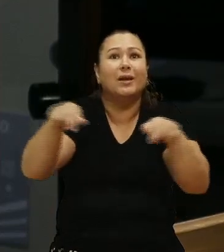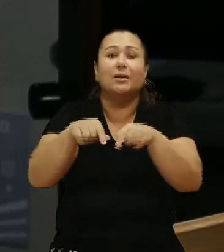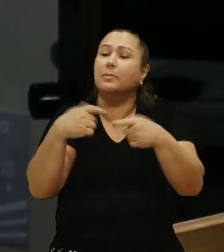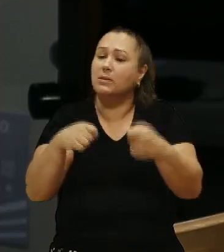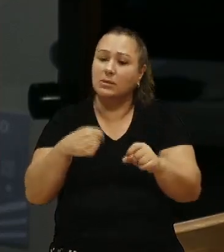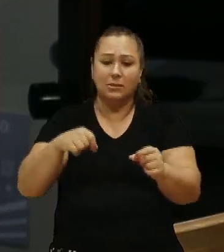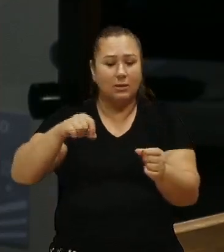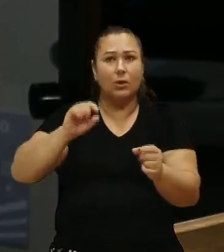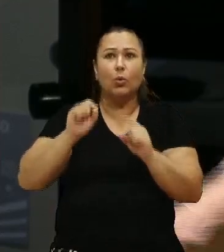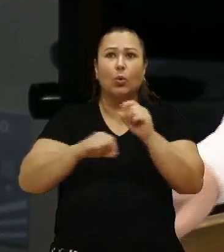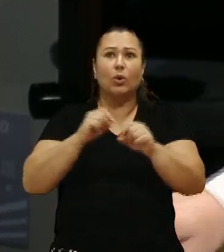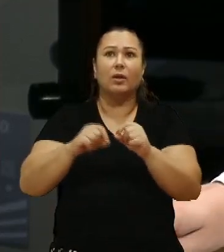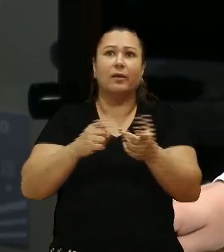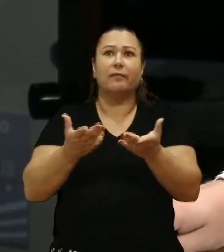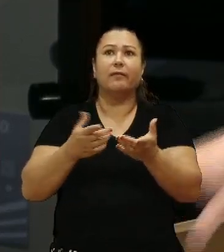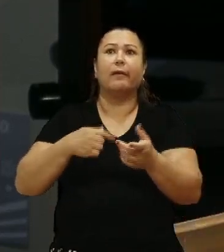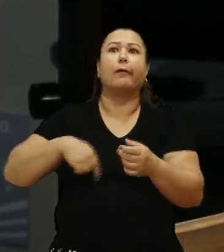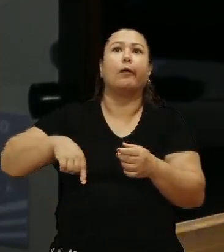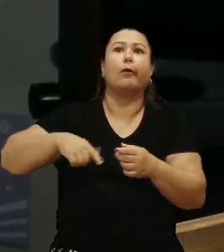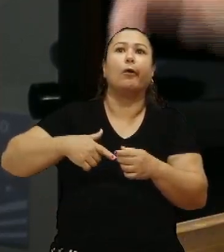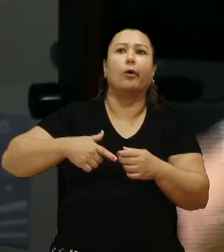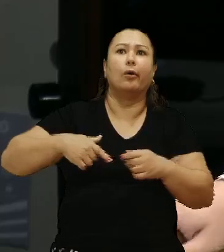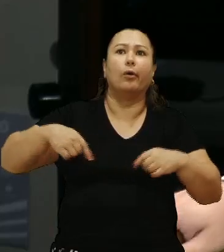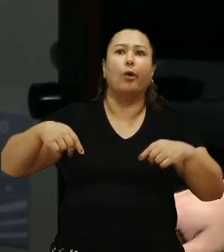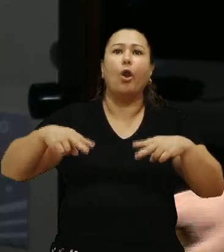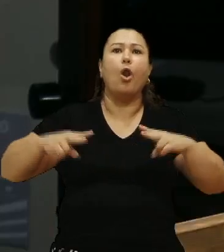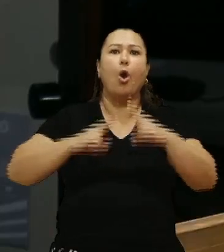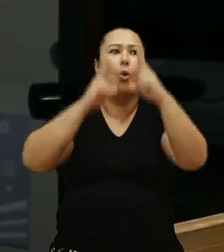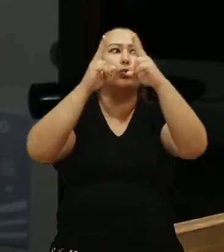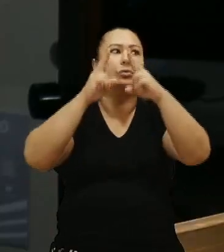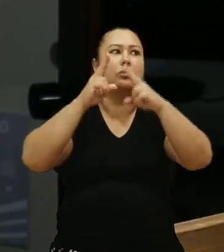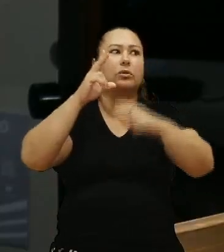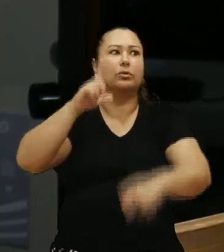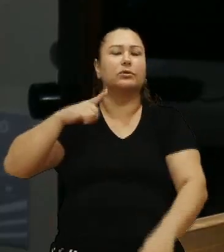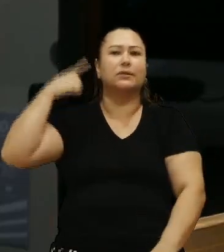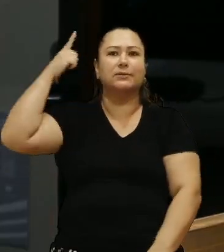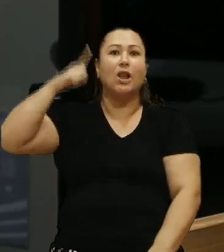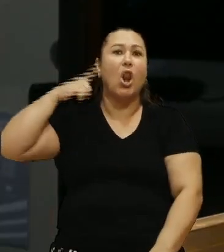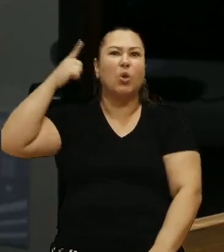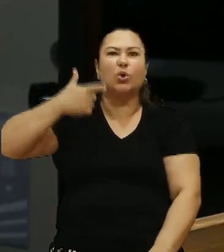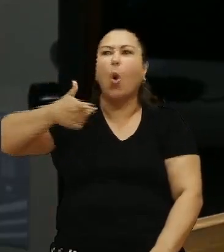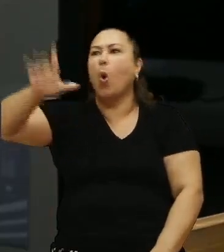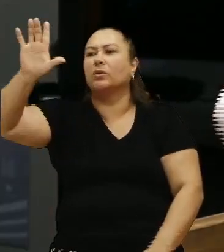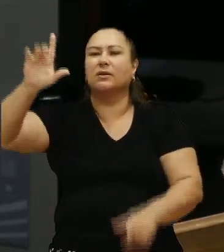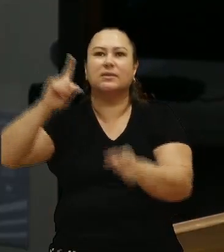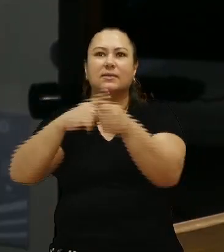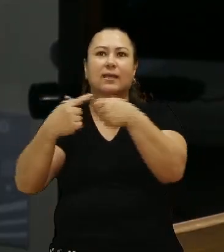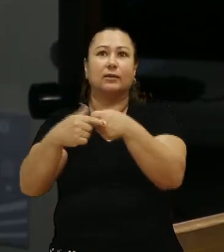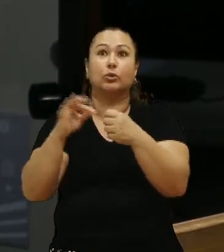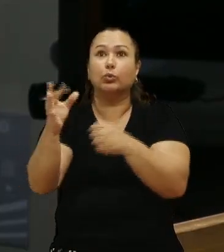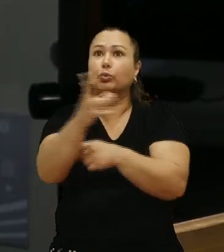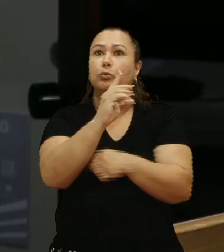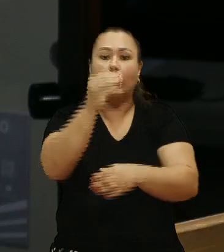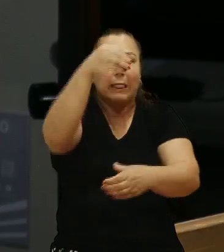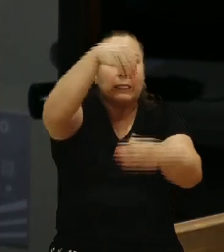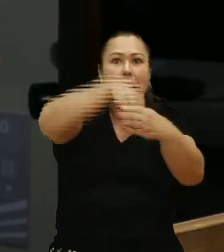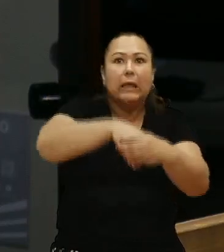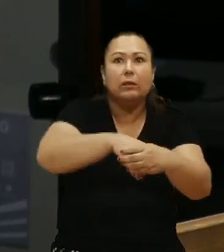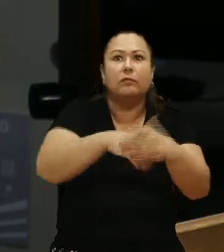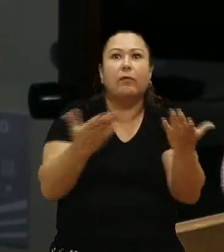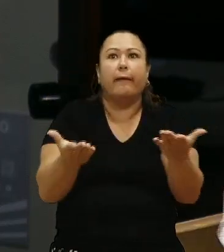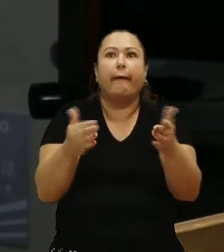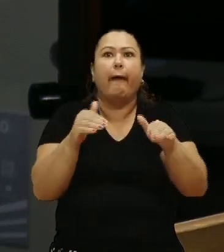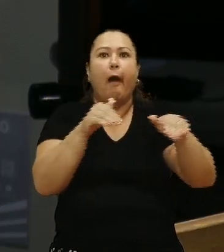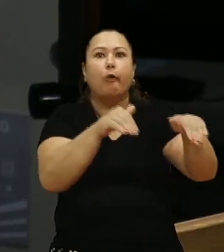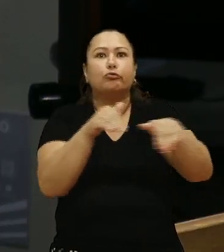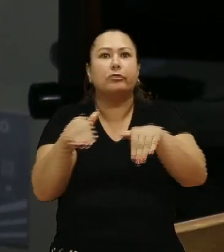interiorizado. Tu vai para Londres, todos containers internos. Tu vai para qualquer cidade desenvolvida, todos containers internos. Vai para a Austrália,